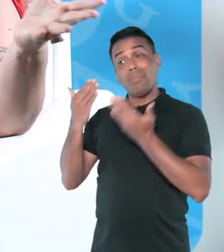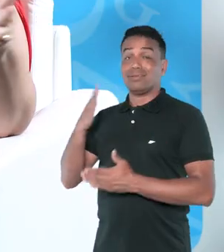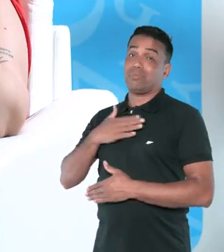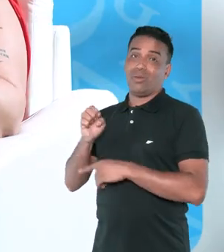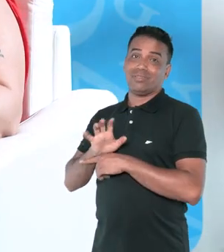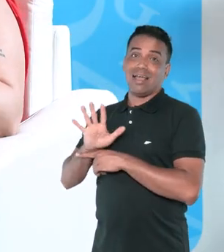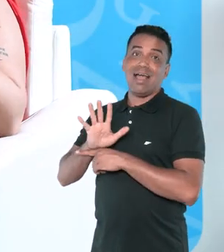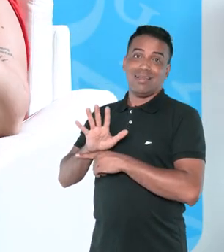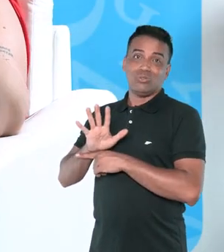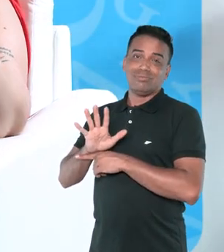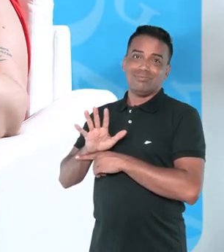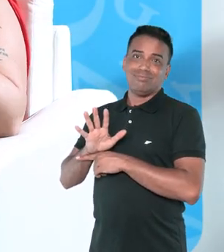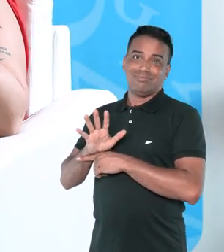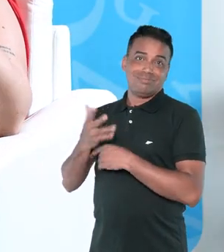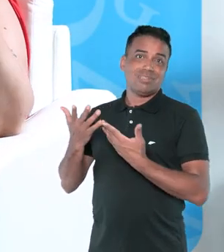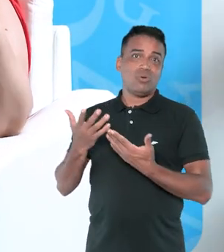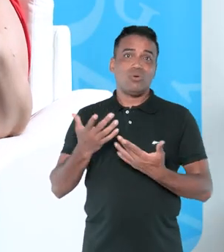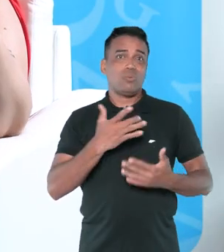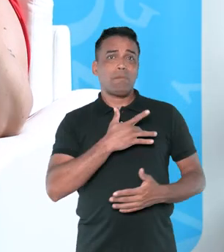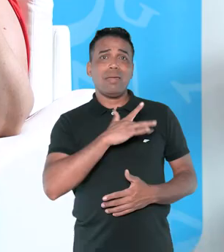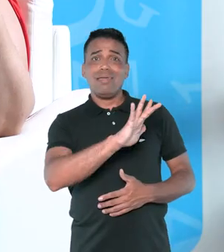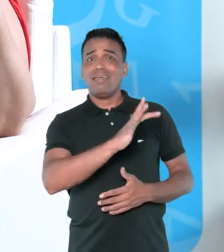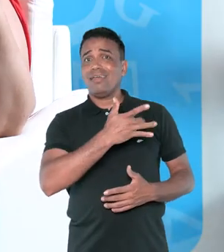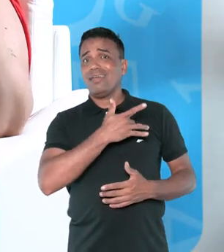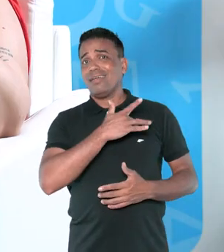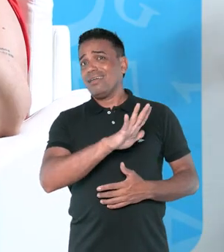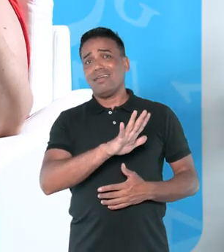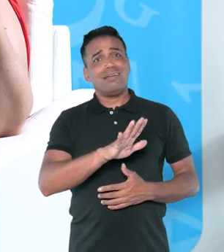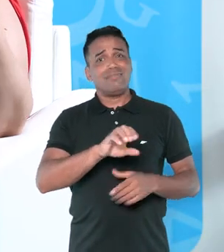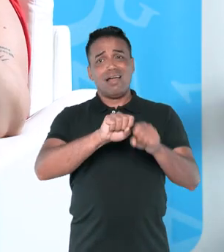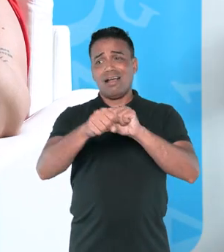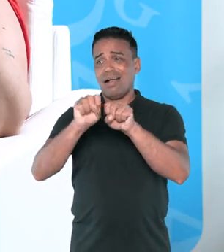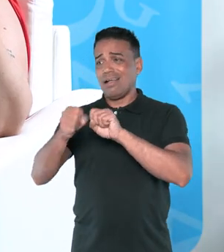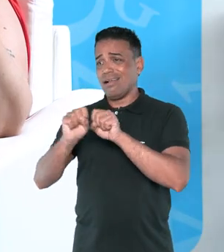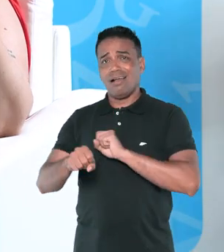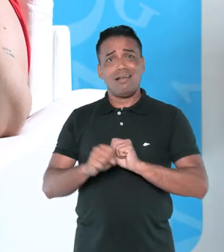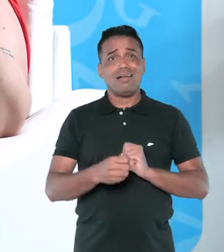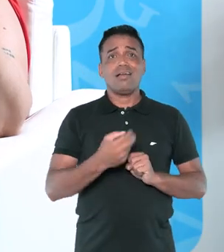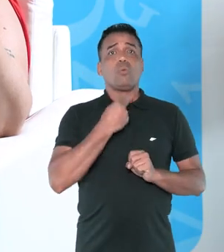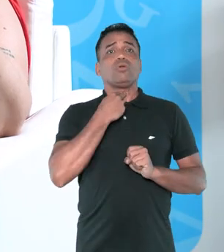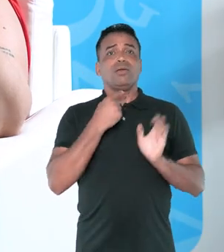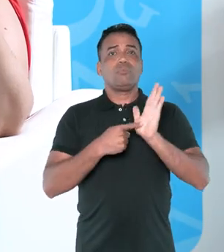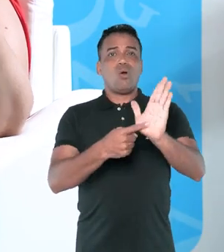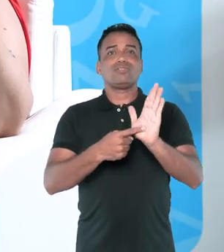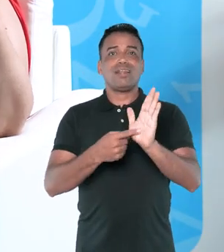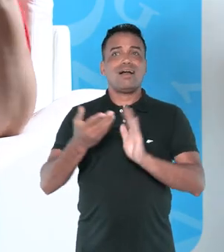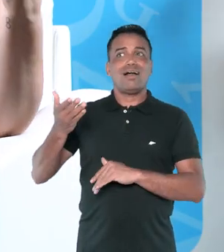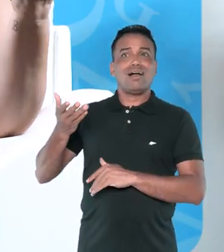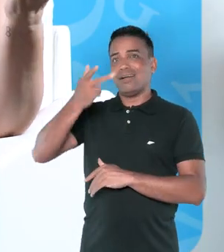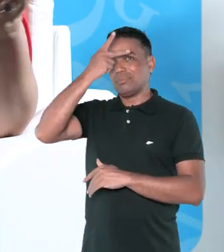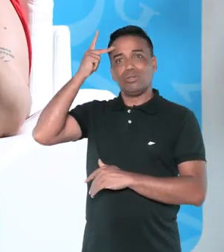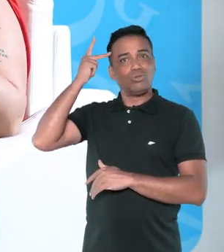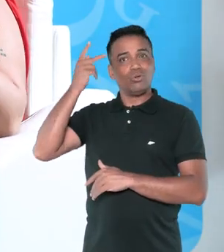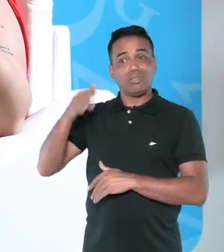exemplo, e dá uma pena ver as coisas se acabando e a gente não poder mostrar para o que